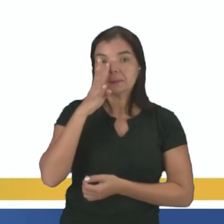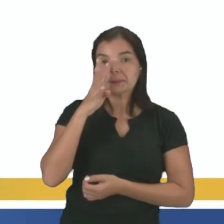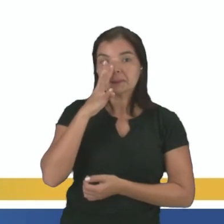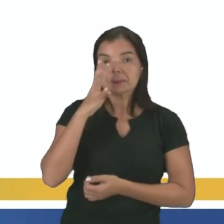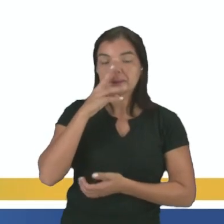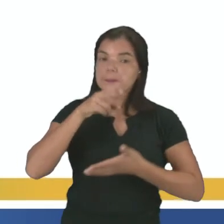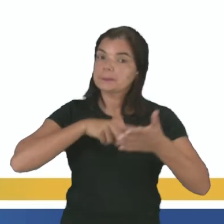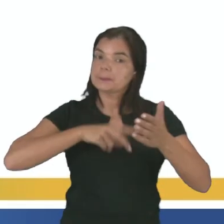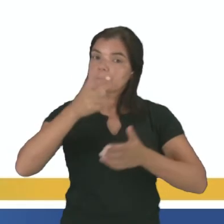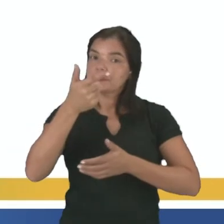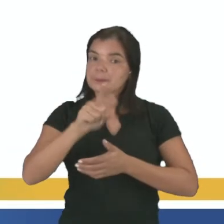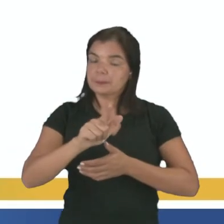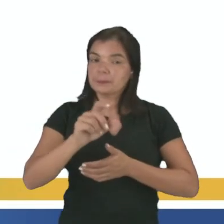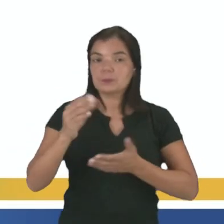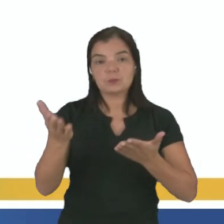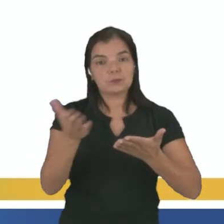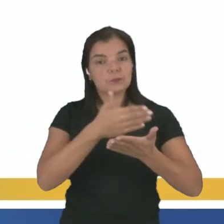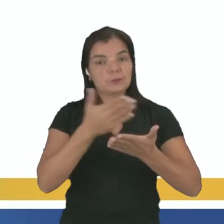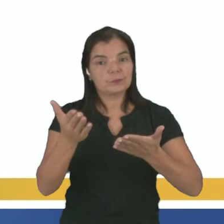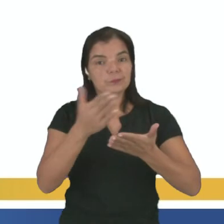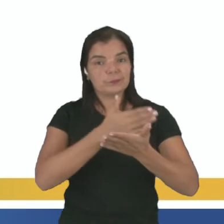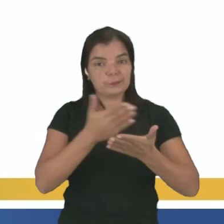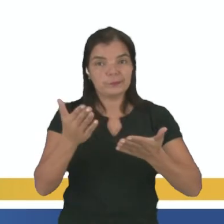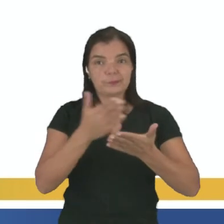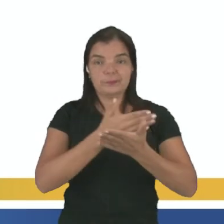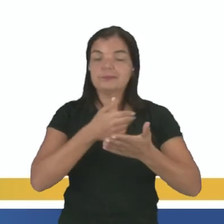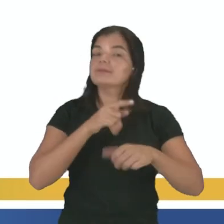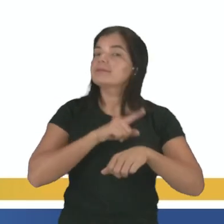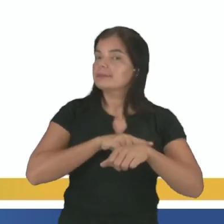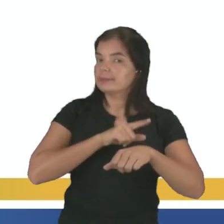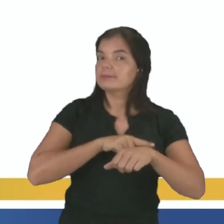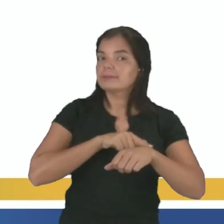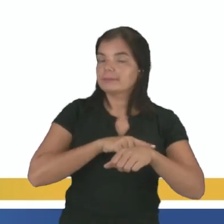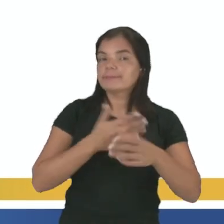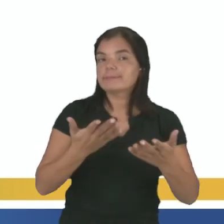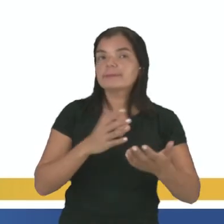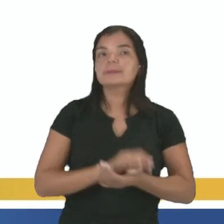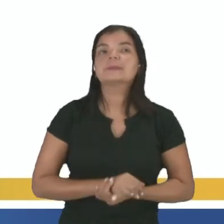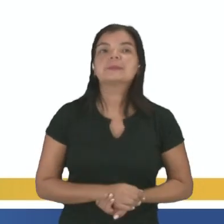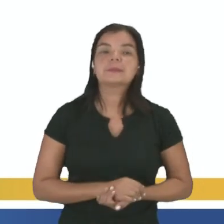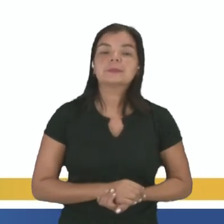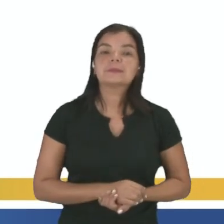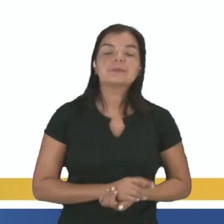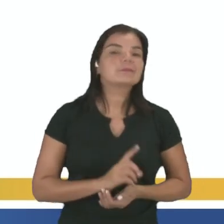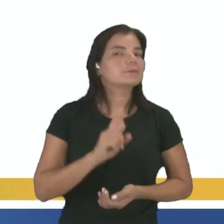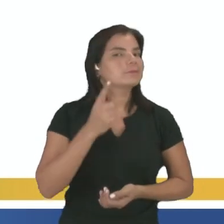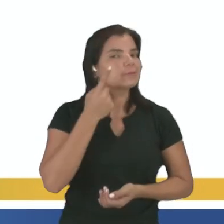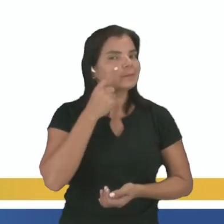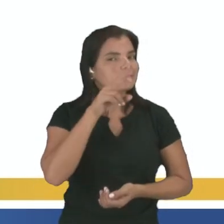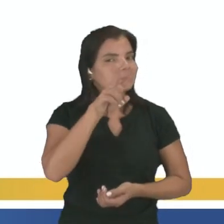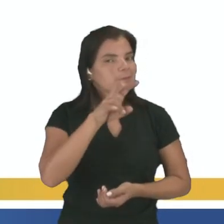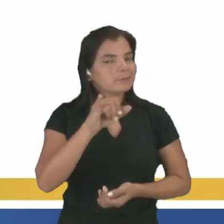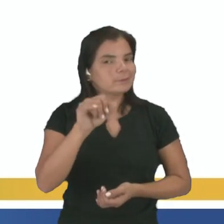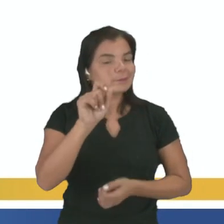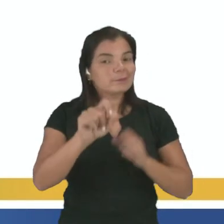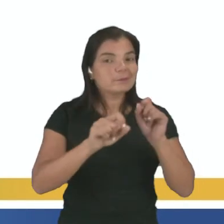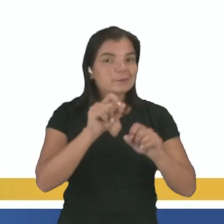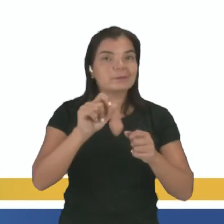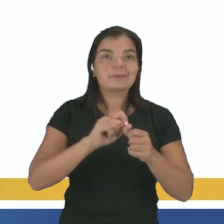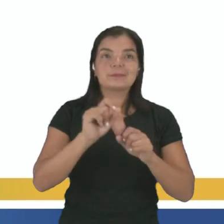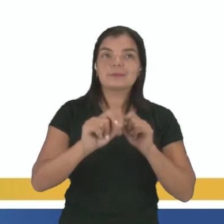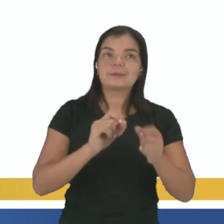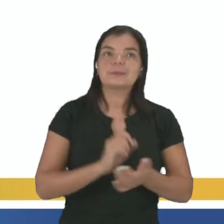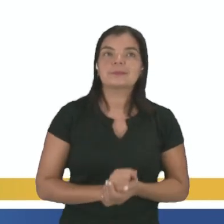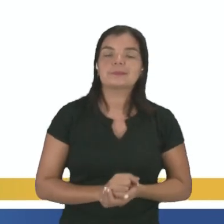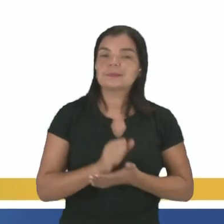assisti-lo, lê-lo novamente ou folheá-lo se você já leu em algum momento, obviamente. E você vai fazer o